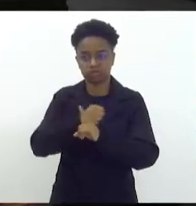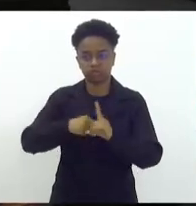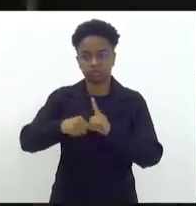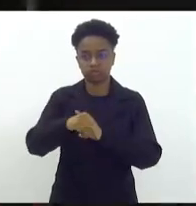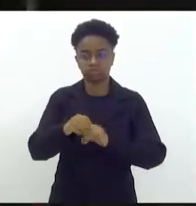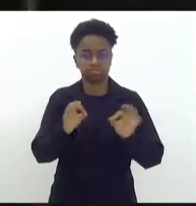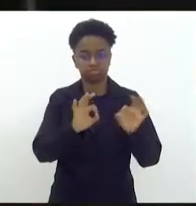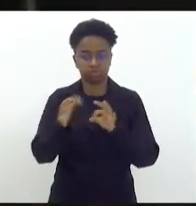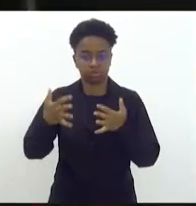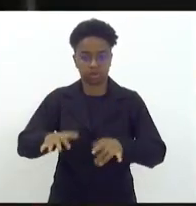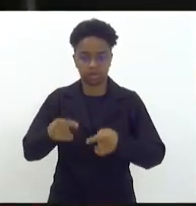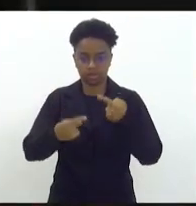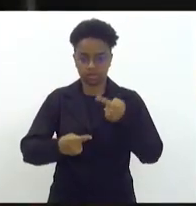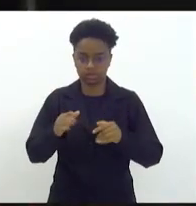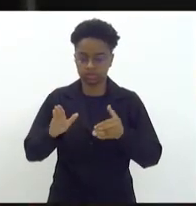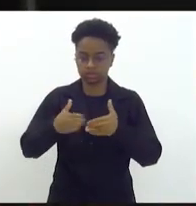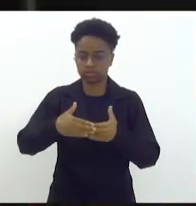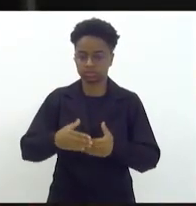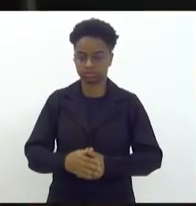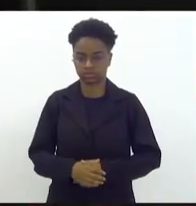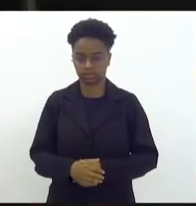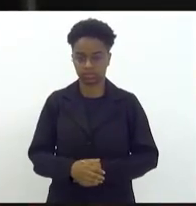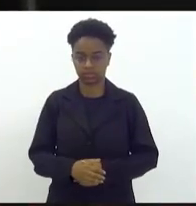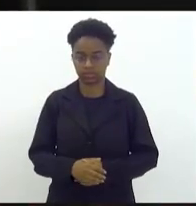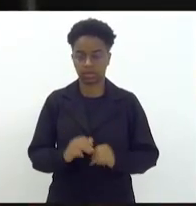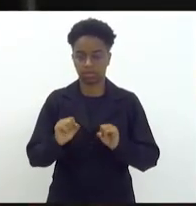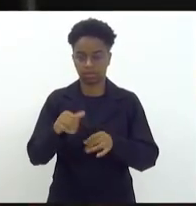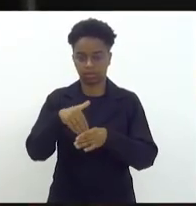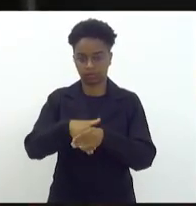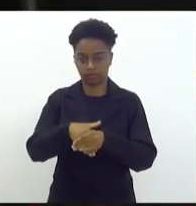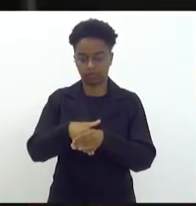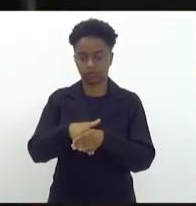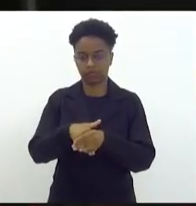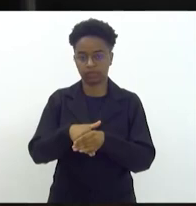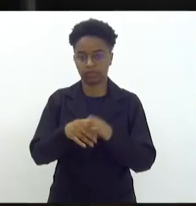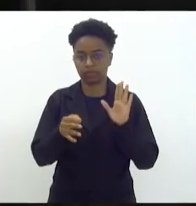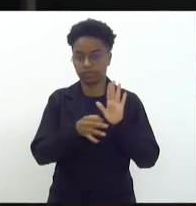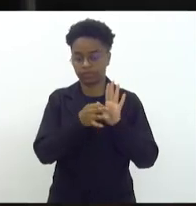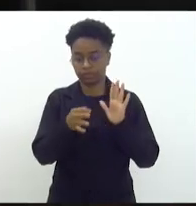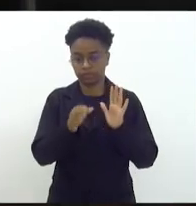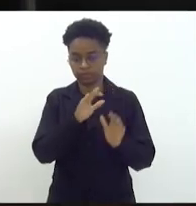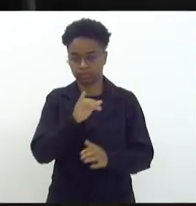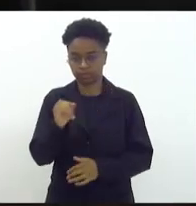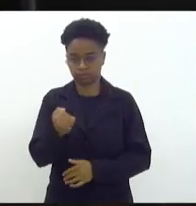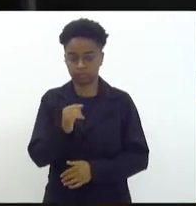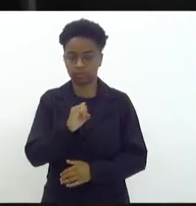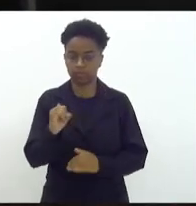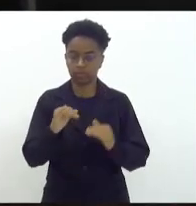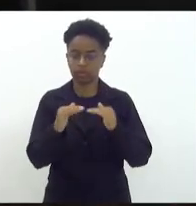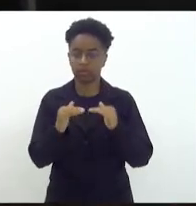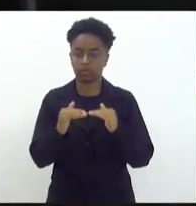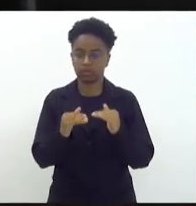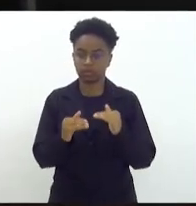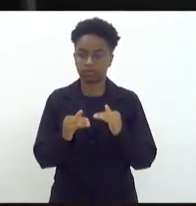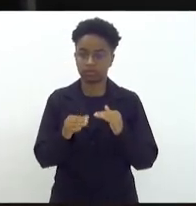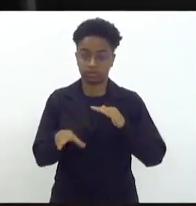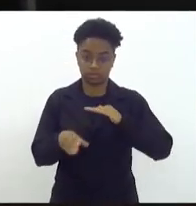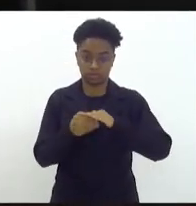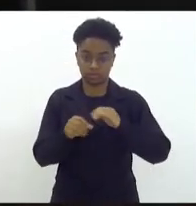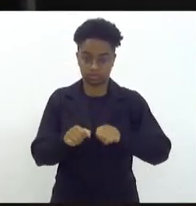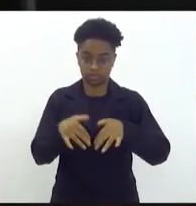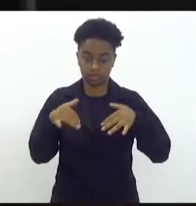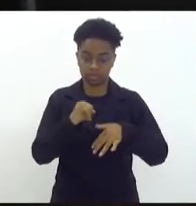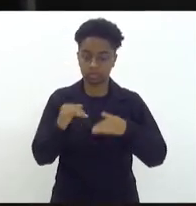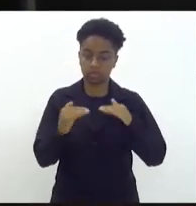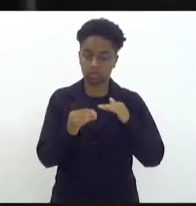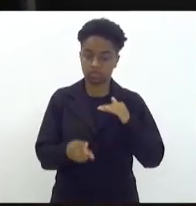Havendo mais o que queira discutir, encerrada a discussão, em votação, os pareceres da CCJ. Os senhores que aprovam as emendas de plenário. Os